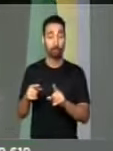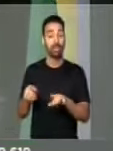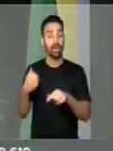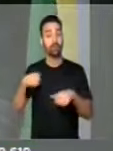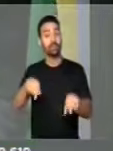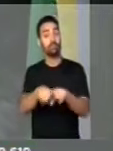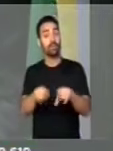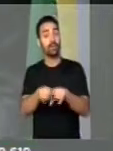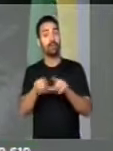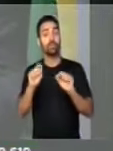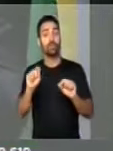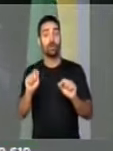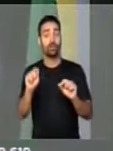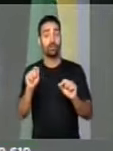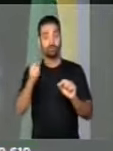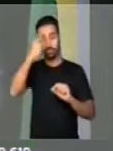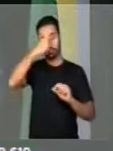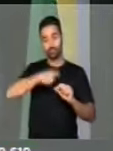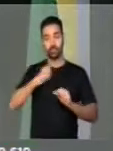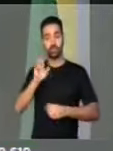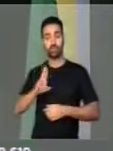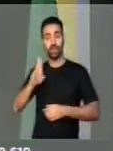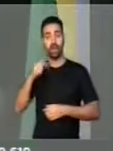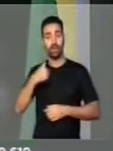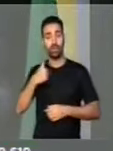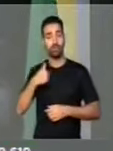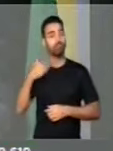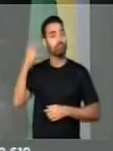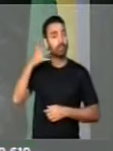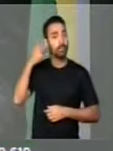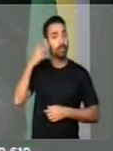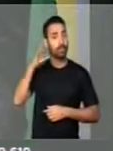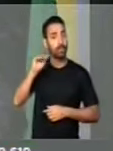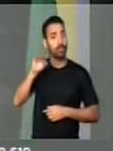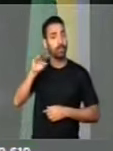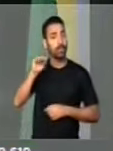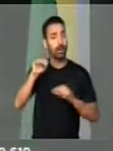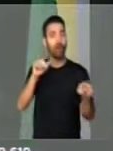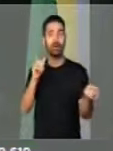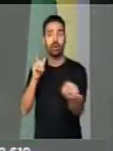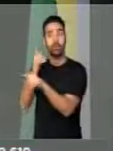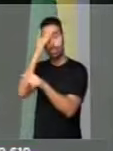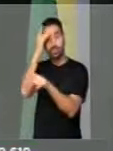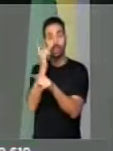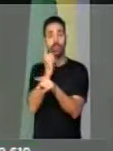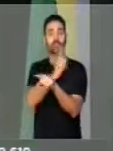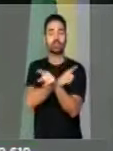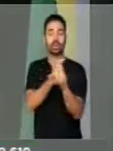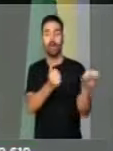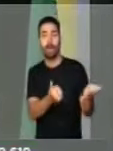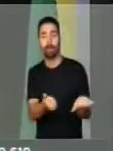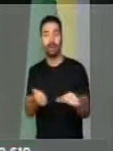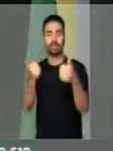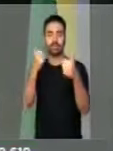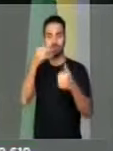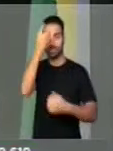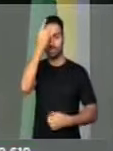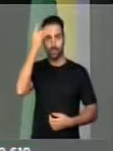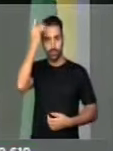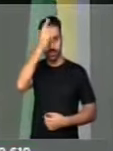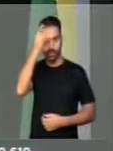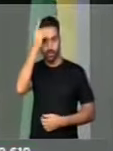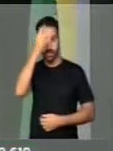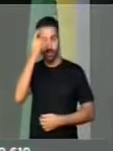instrumento de Deus para levar muitos a viverem essa graça do batismo no Espírito Santo através do meu ministério. De